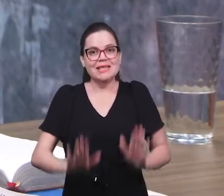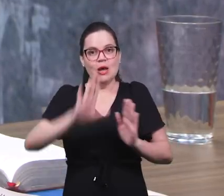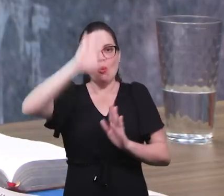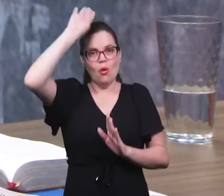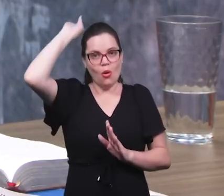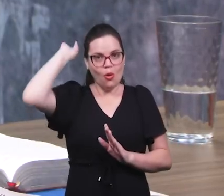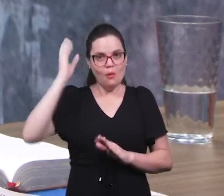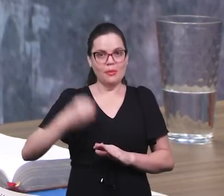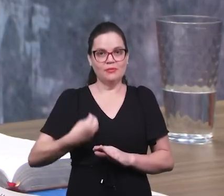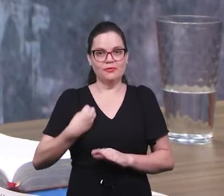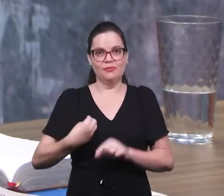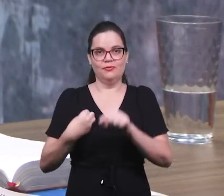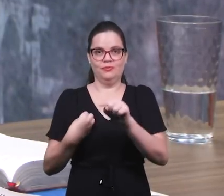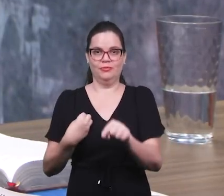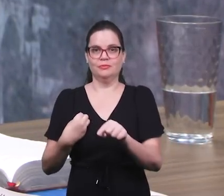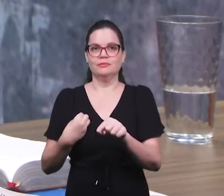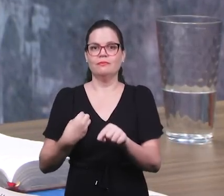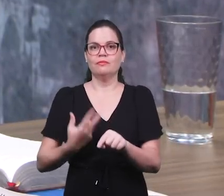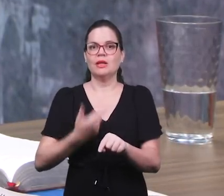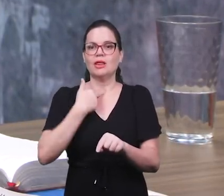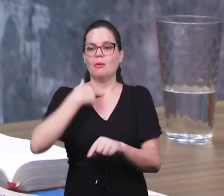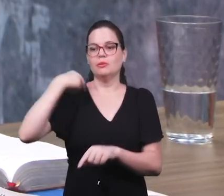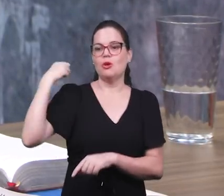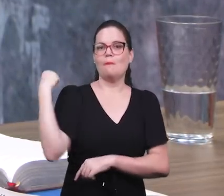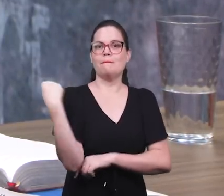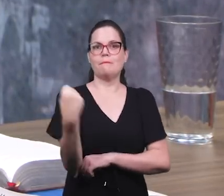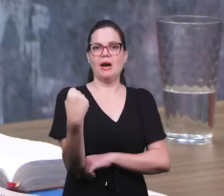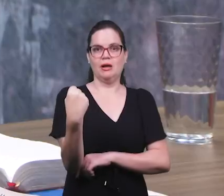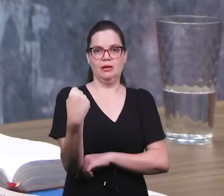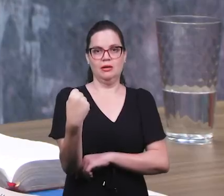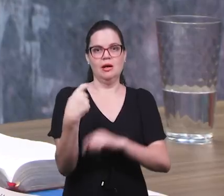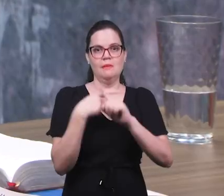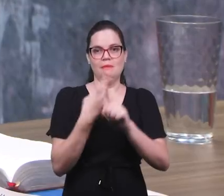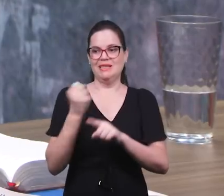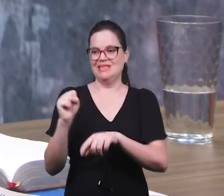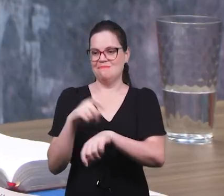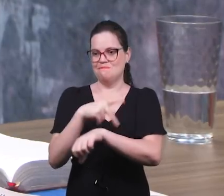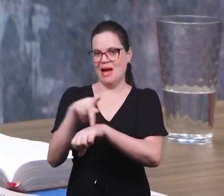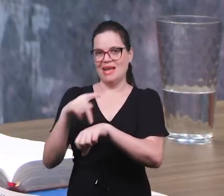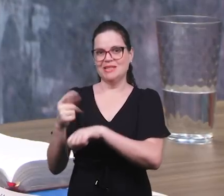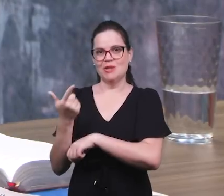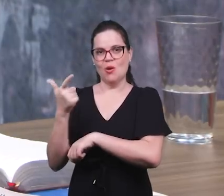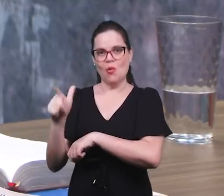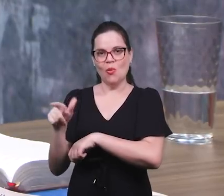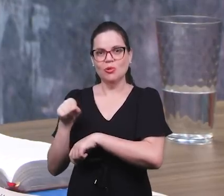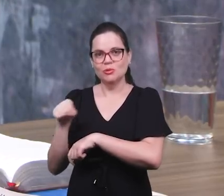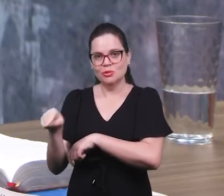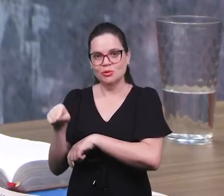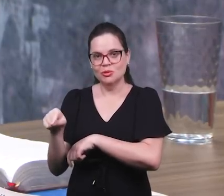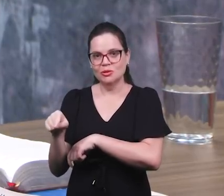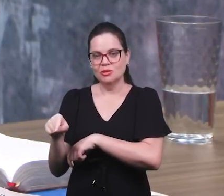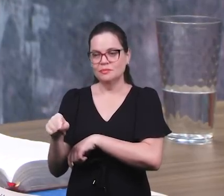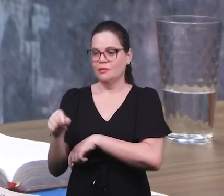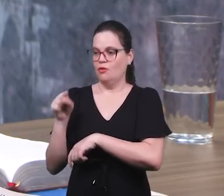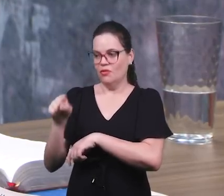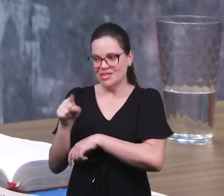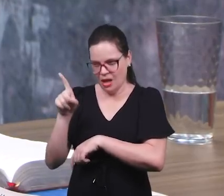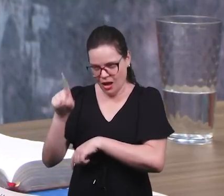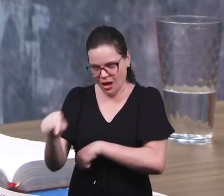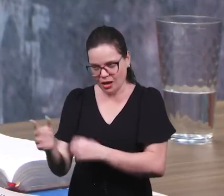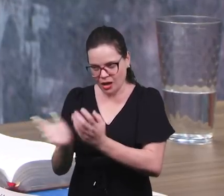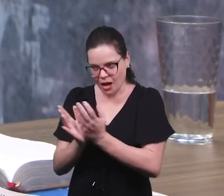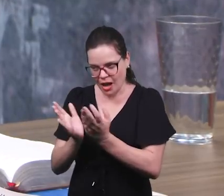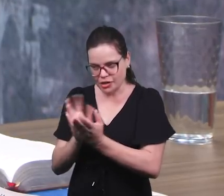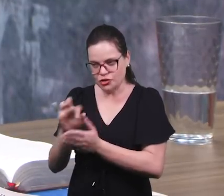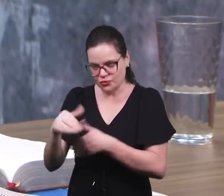ordenava a execução, ele não tinha essa autonomia. Mas os que não eram cidadãos, se não negassem, era dada uma segunda oportunidade, uma